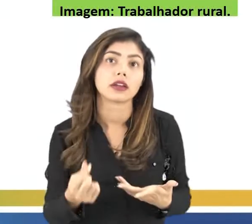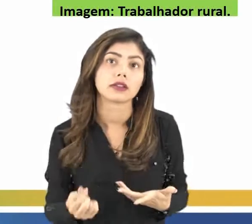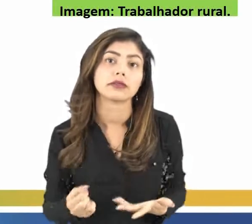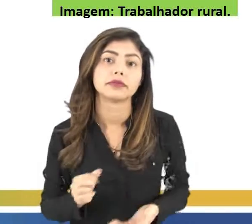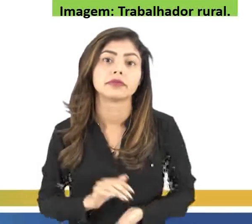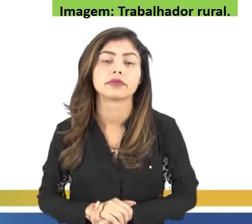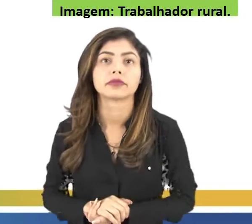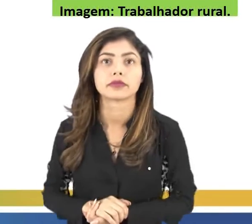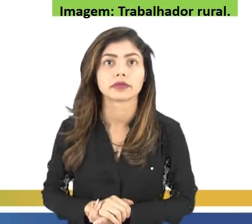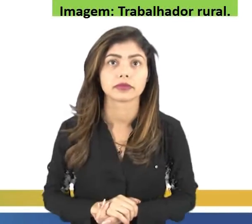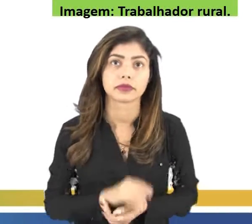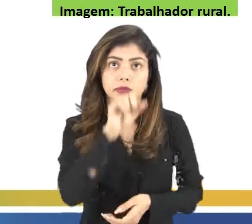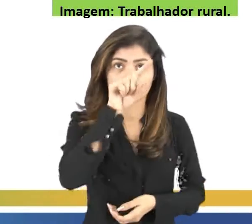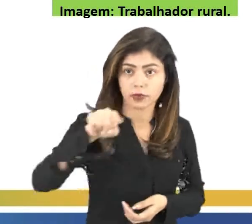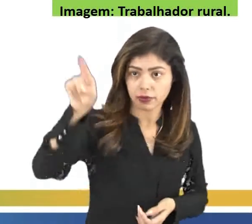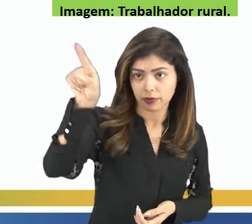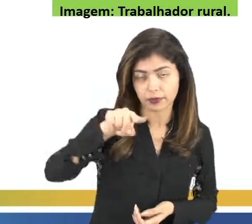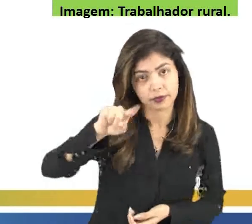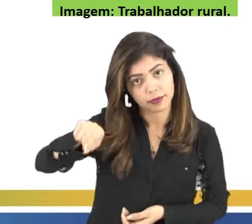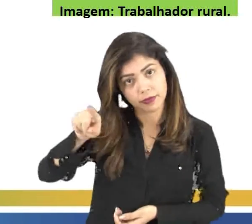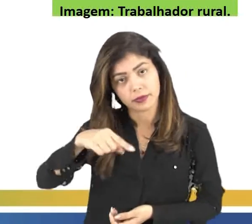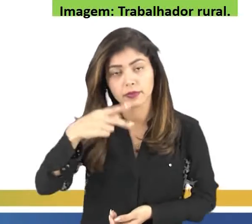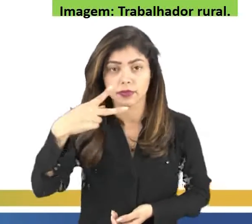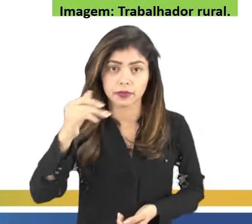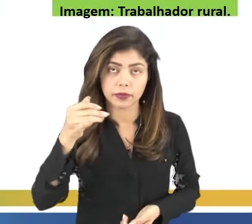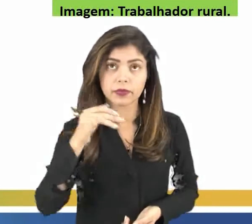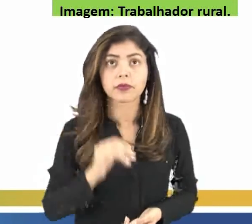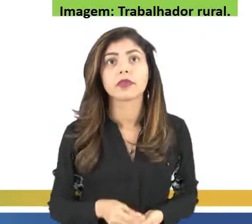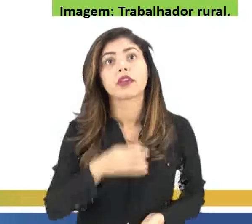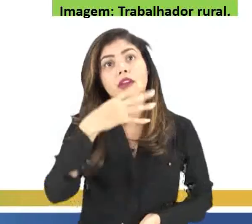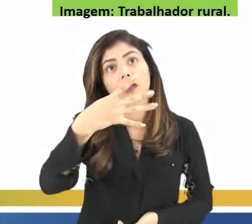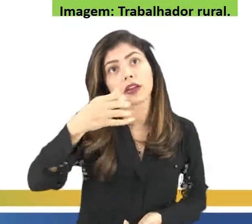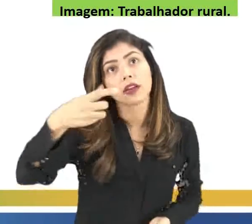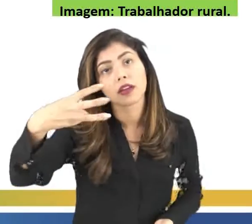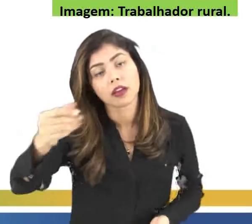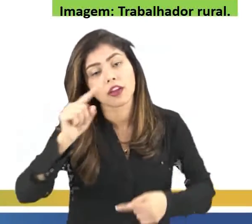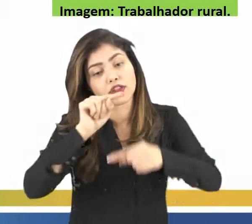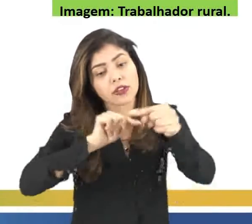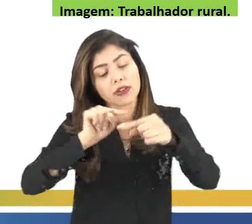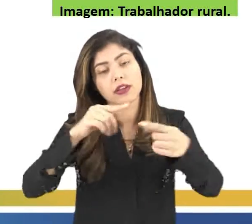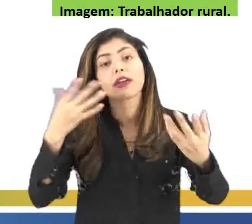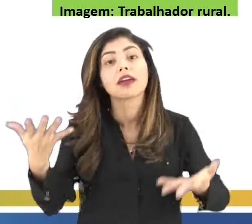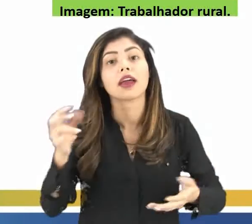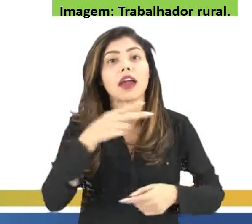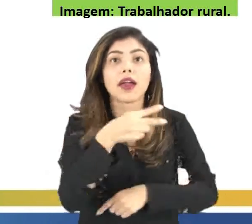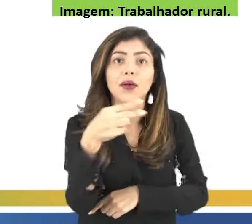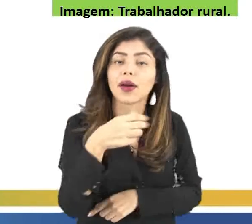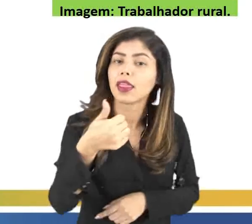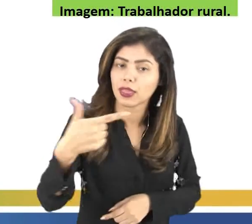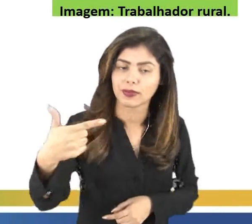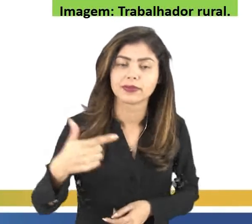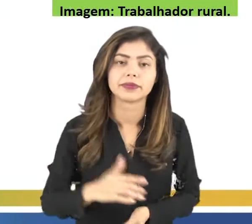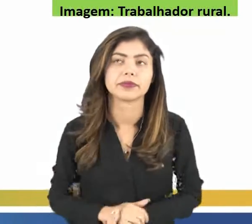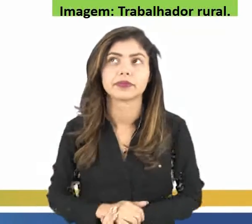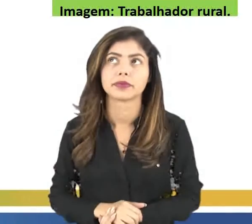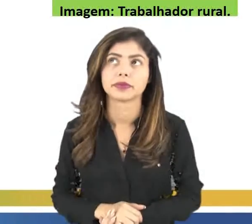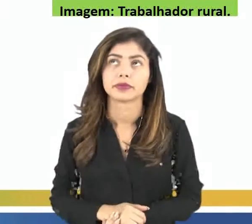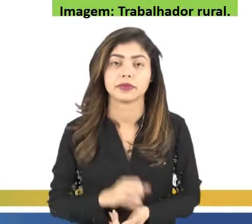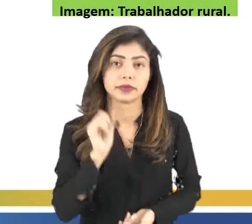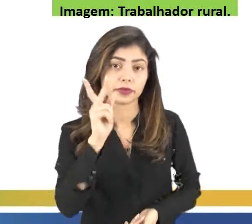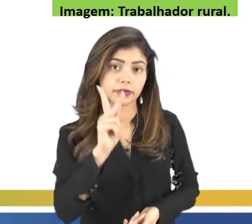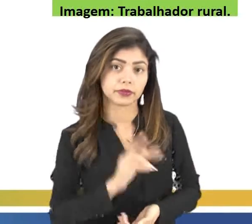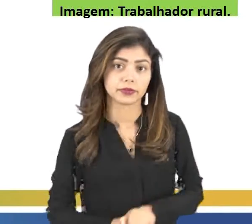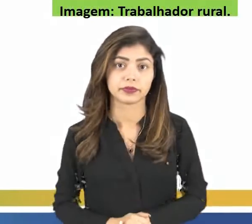ser cancelado e 432 dividido para 36 é igual a 12,